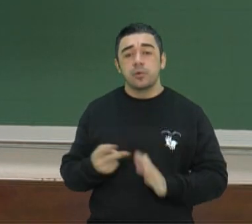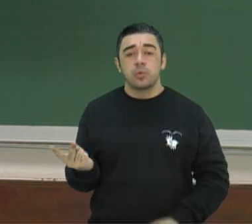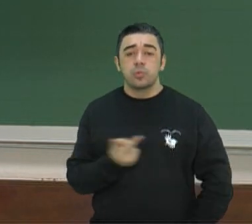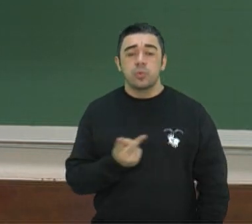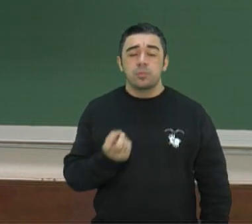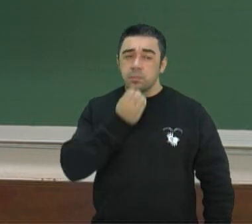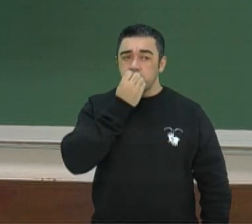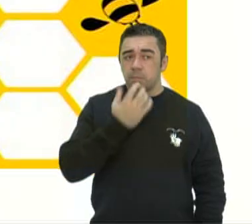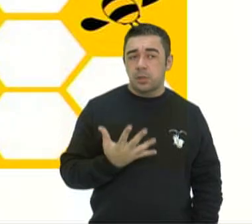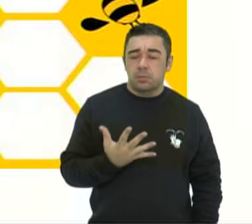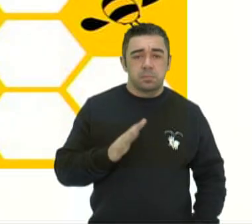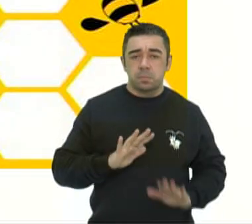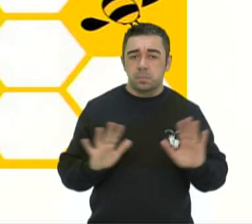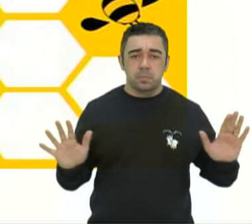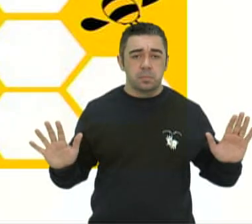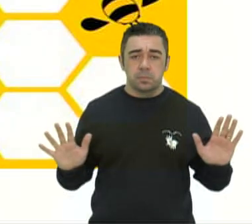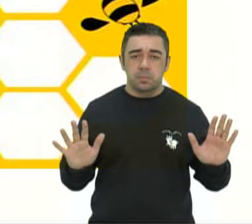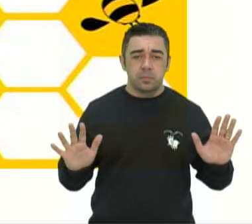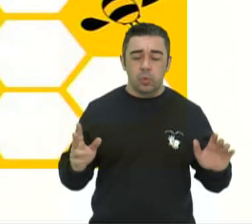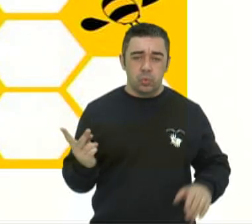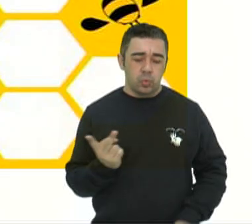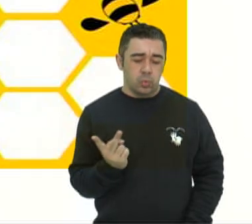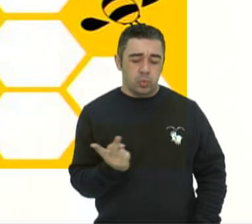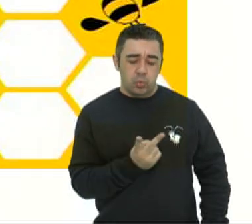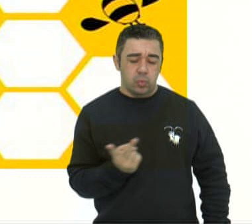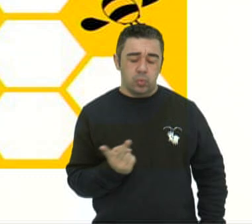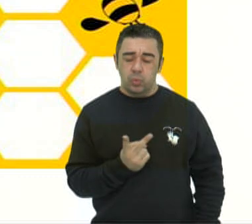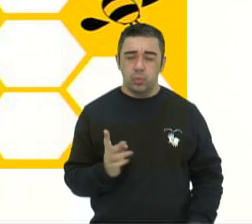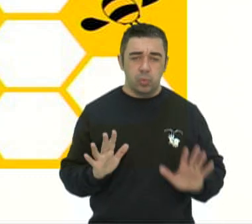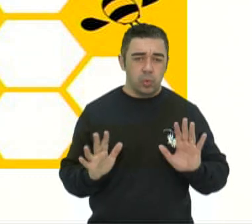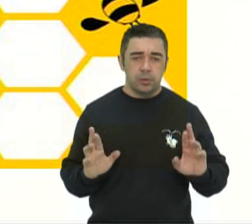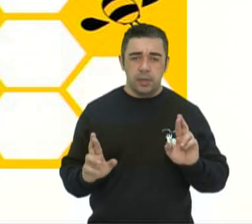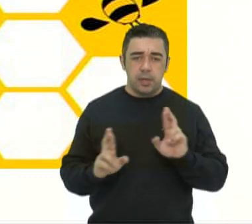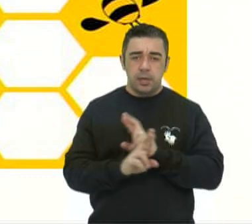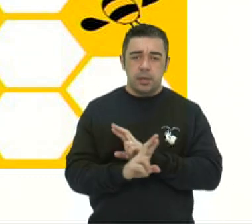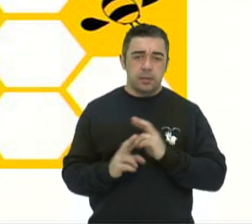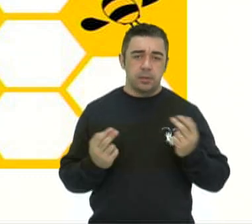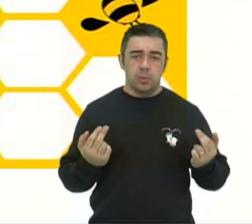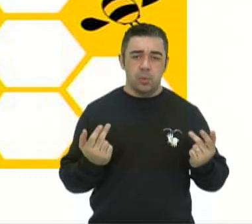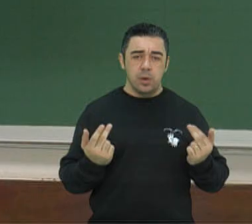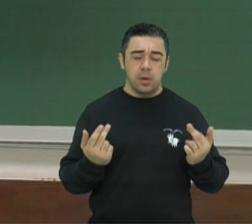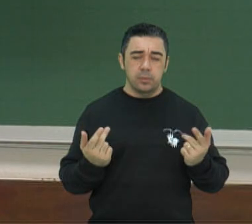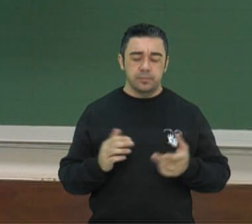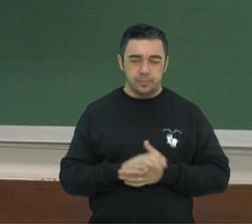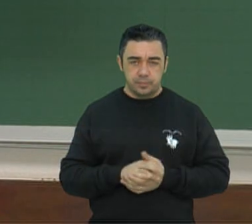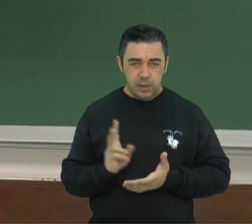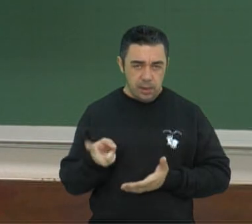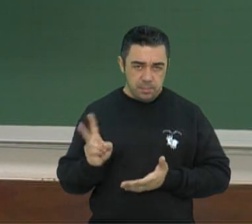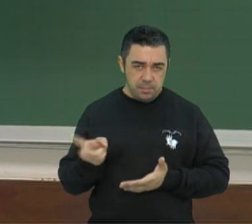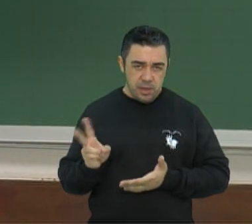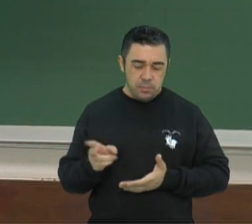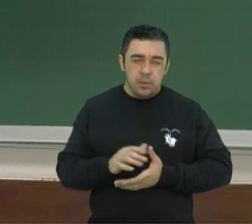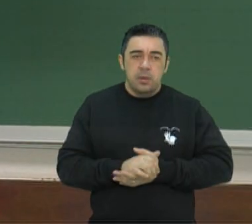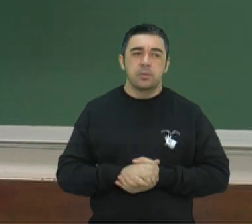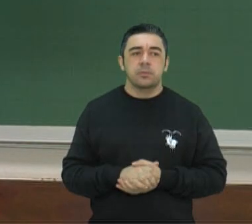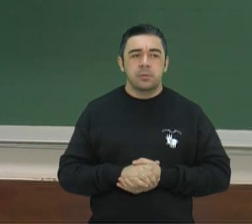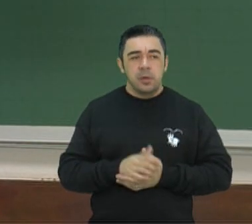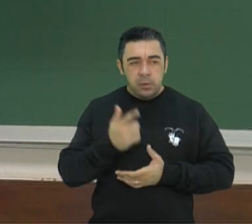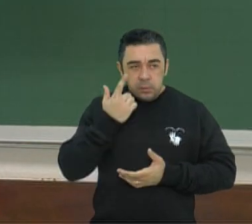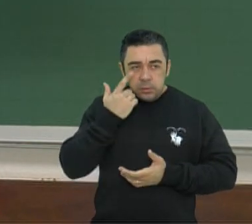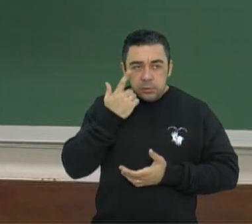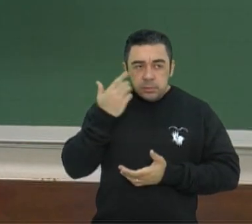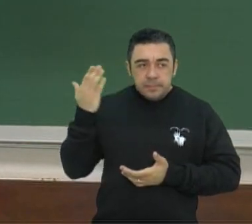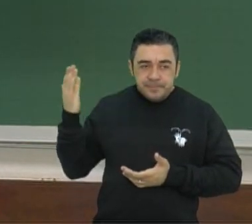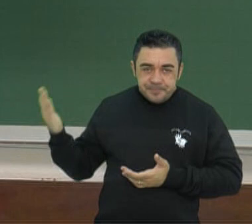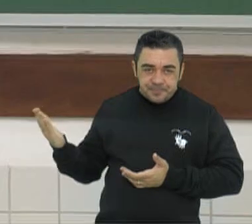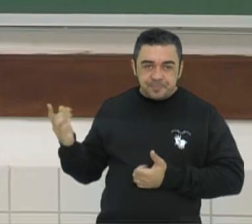bem, né? As duas espécies, os dois organismos envolvidos se dão bem. E igual por quê? Porque é a mesma espécie, tá? Então, vamos ver quais são